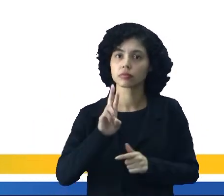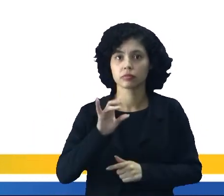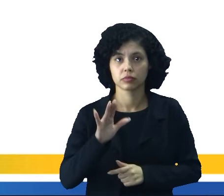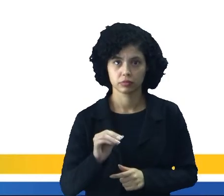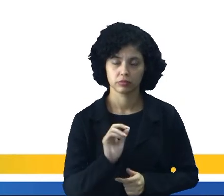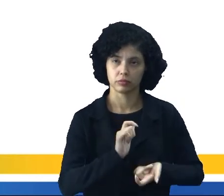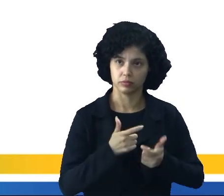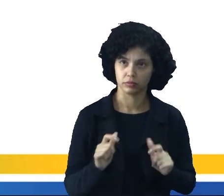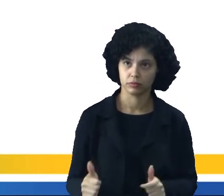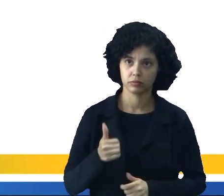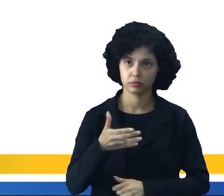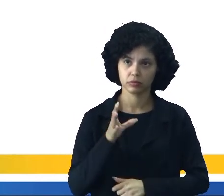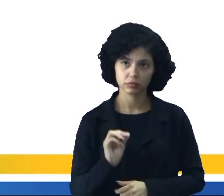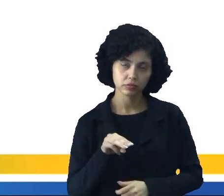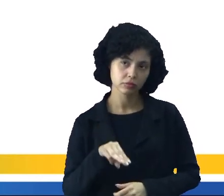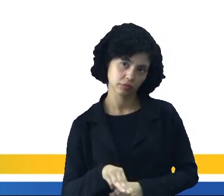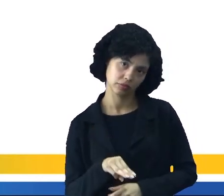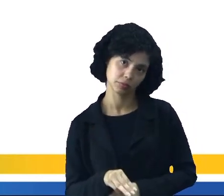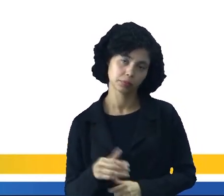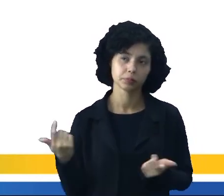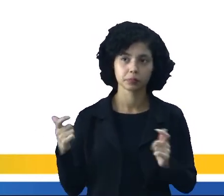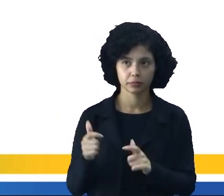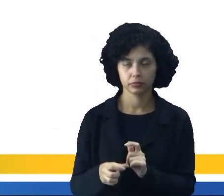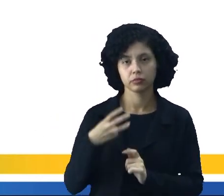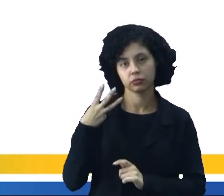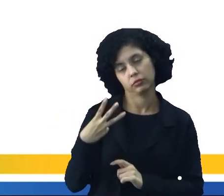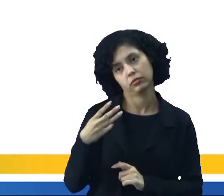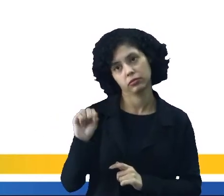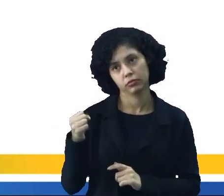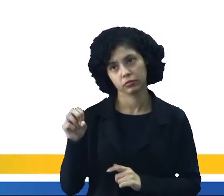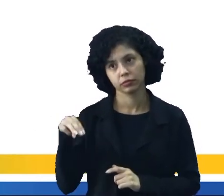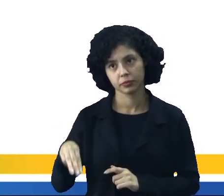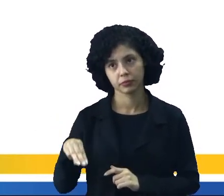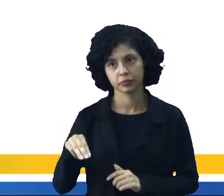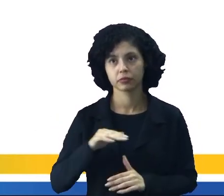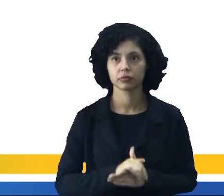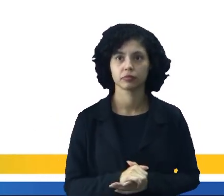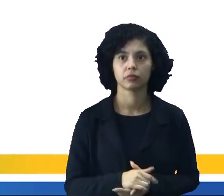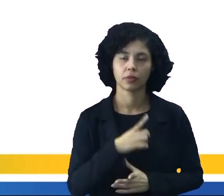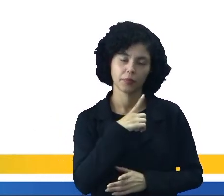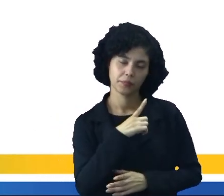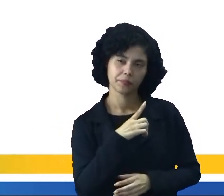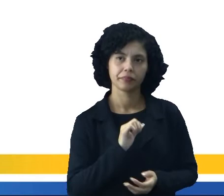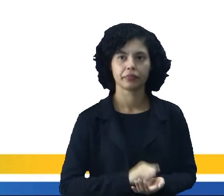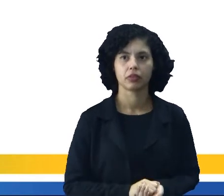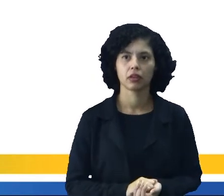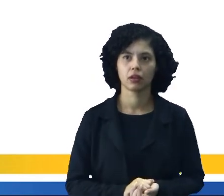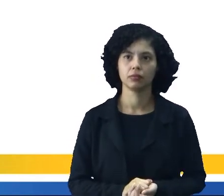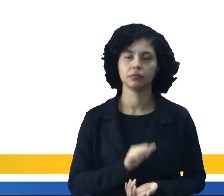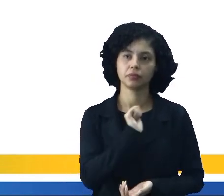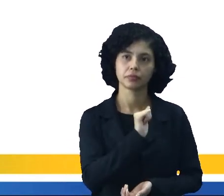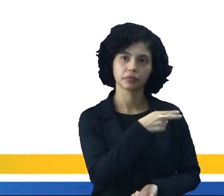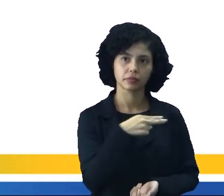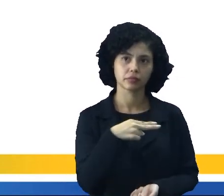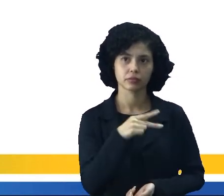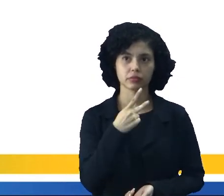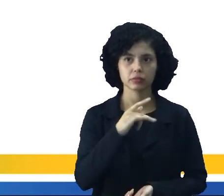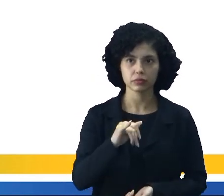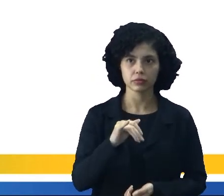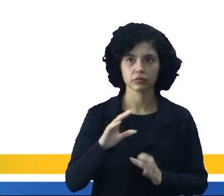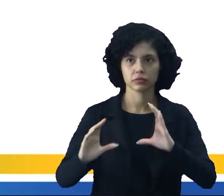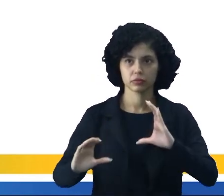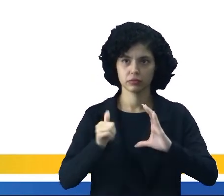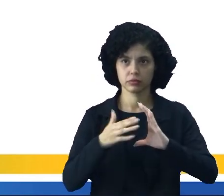nós sabemos que é 10 metros e o raio menor é 8 m então nós teremos área igual